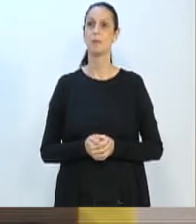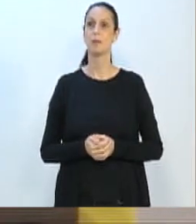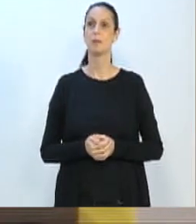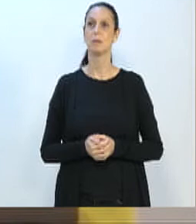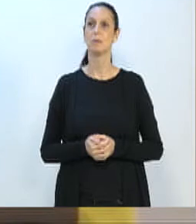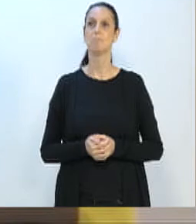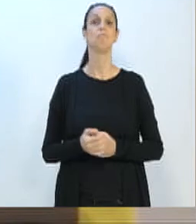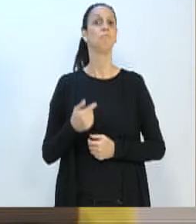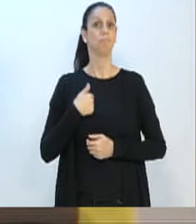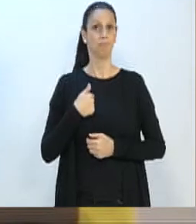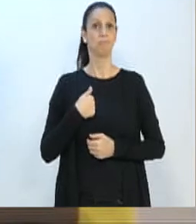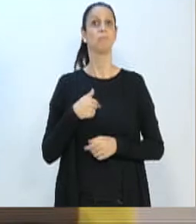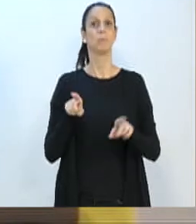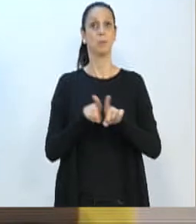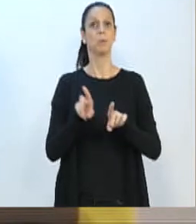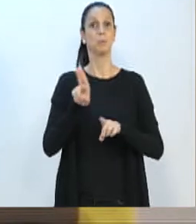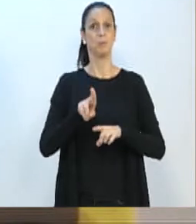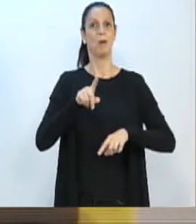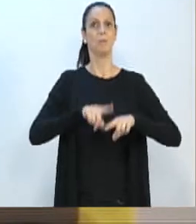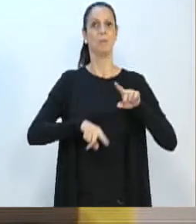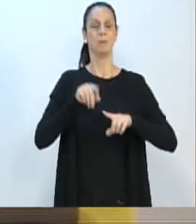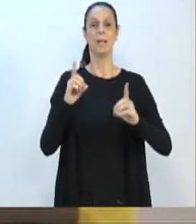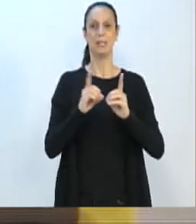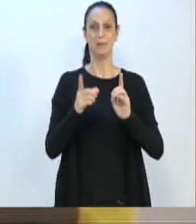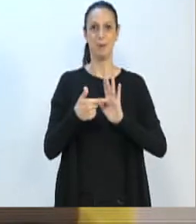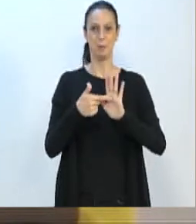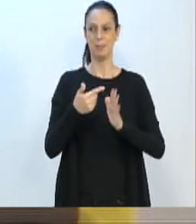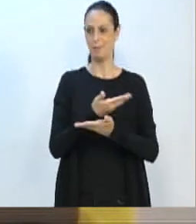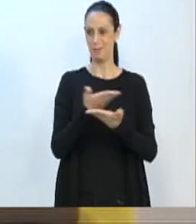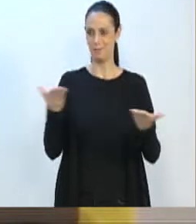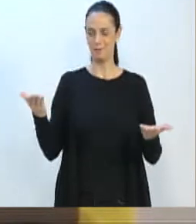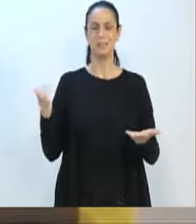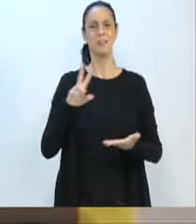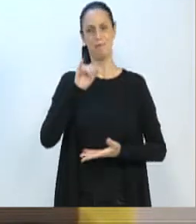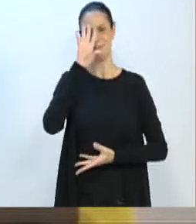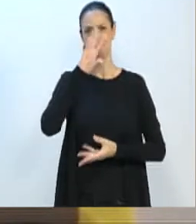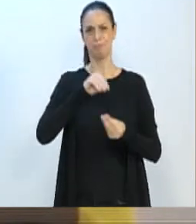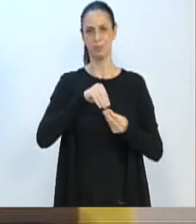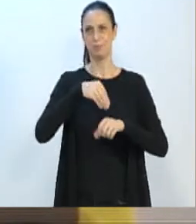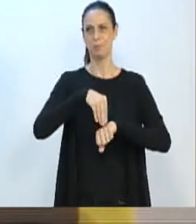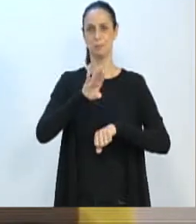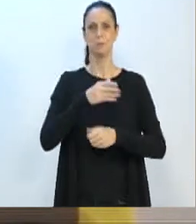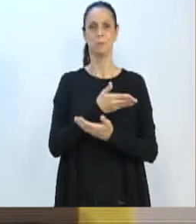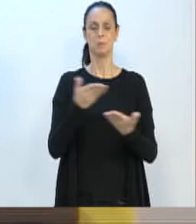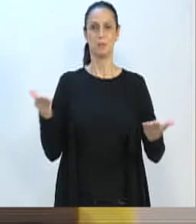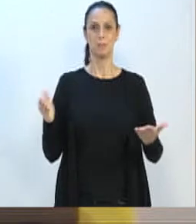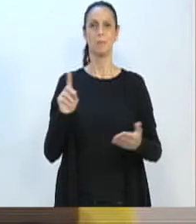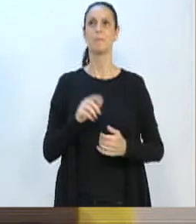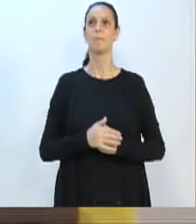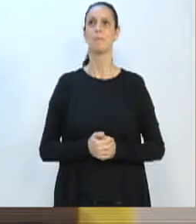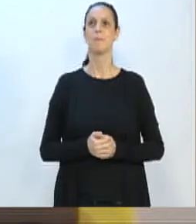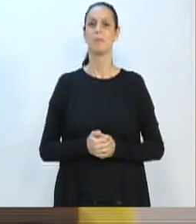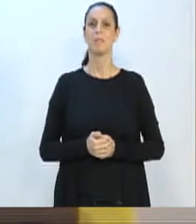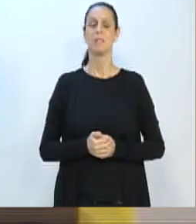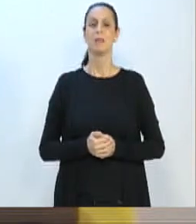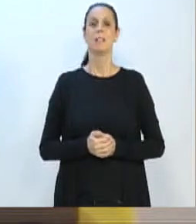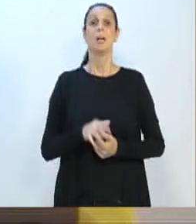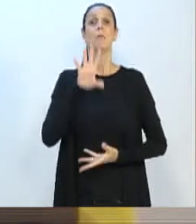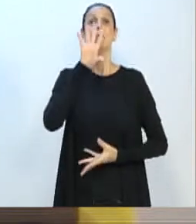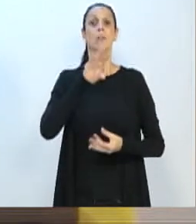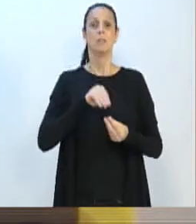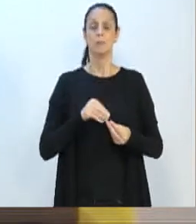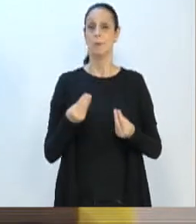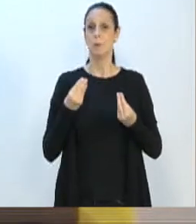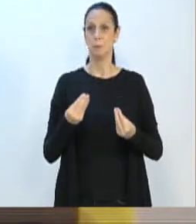material didático que eu gostaria de demonstrar e explicar sucintamente, que eu vou resumir da seguinte forma.